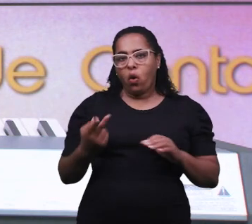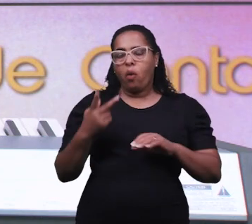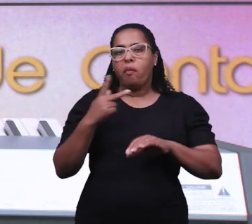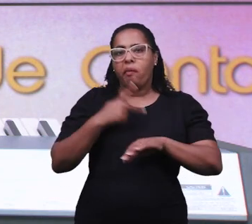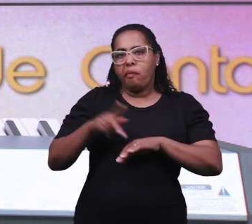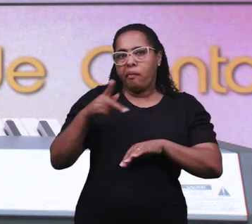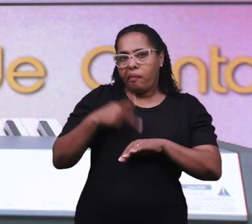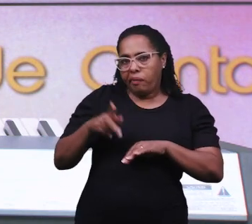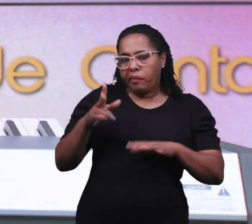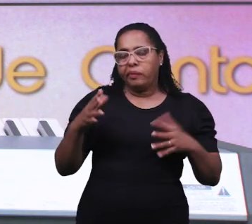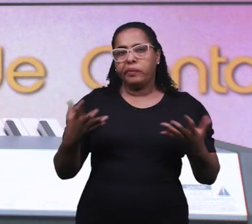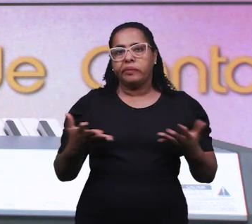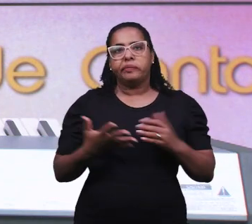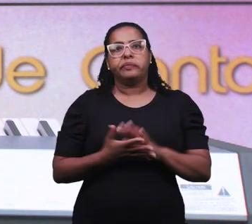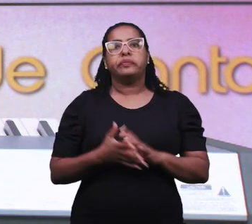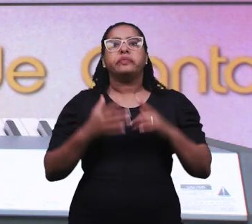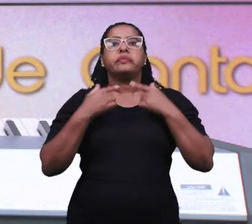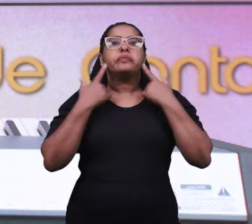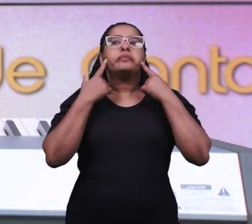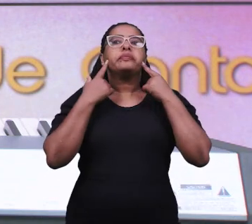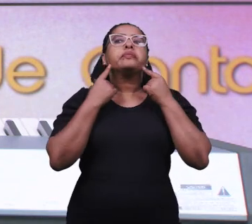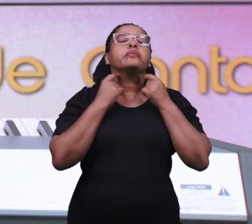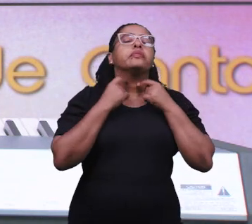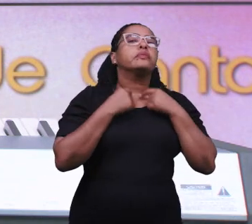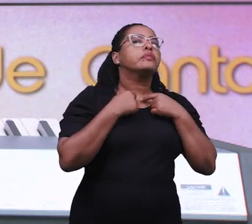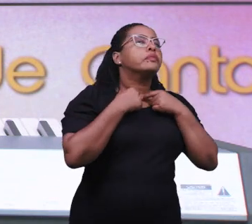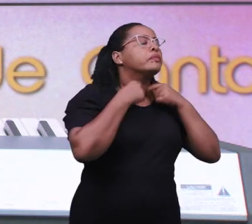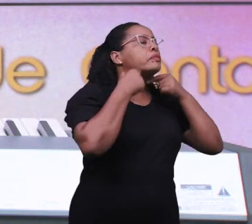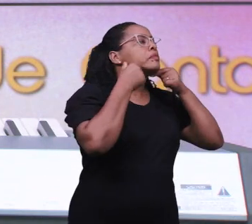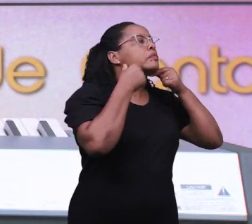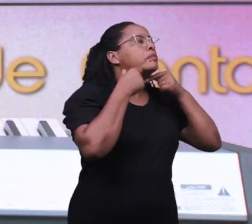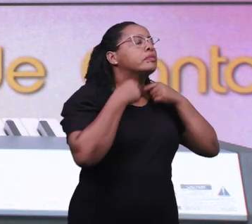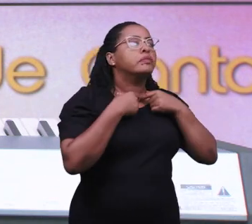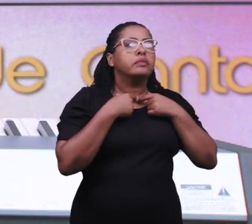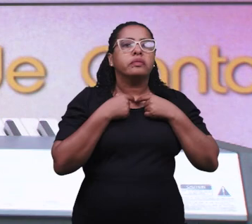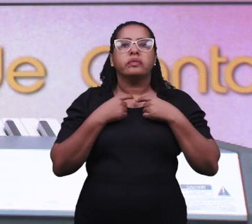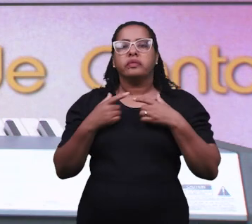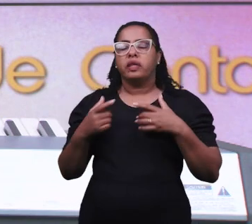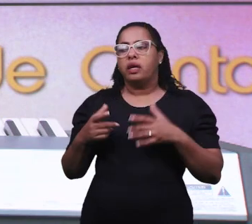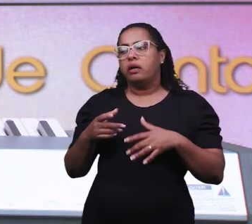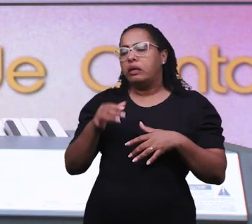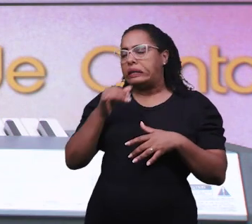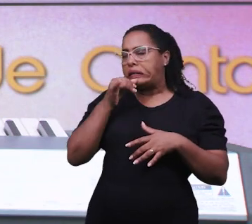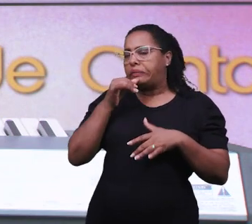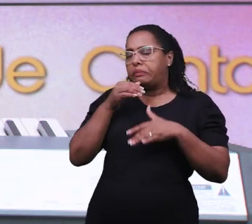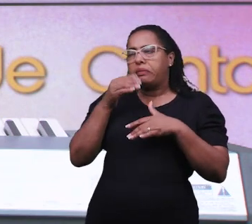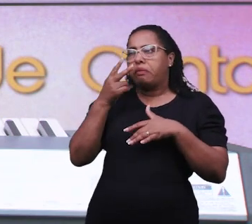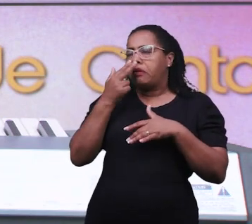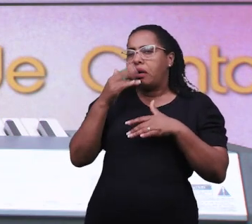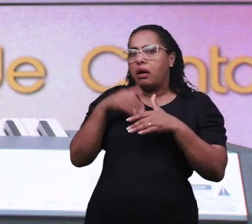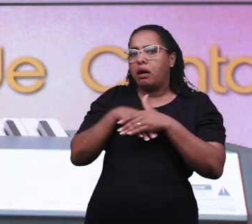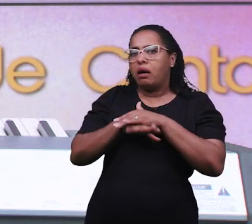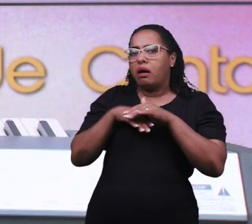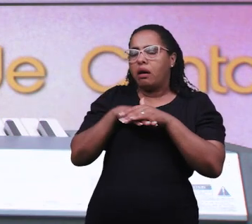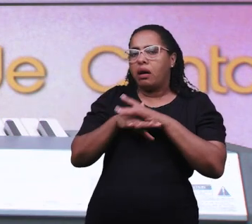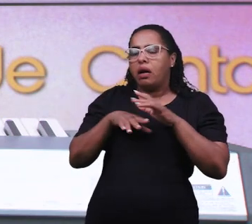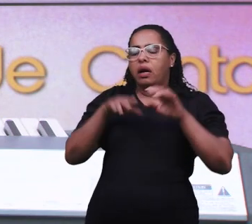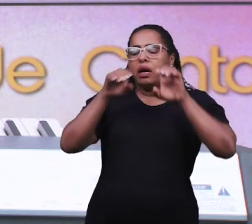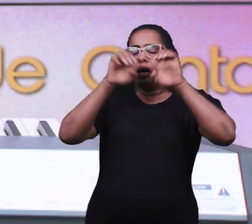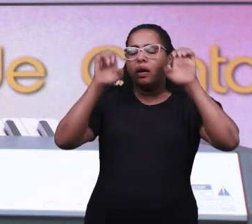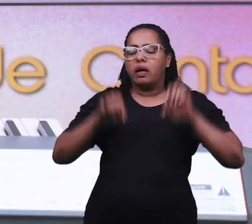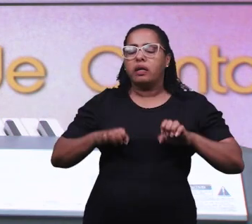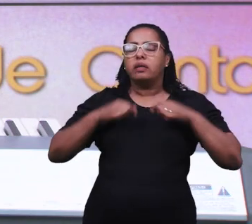prática. Essa estrutura de pescoço, ela está guardando, vamos dizer assim, a estrutura da nossa